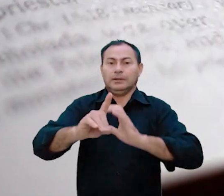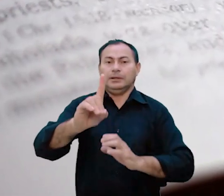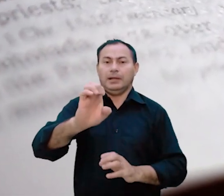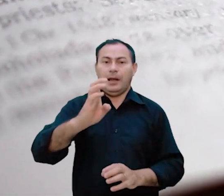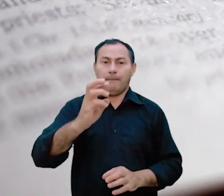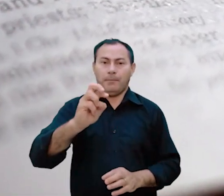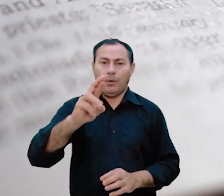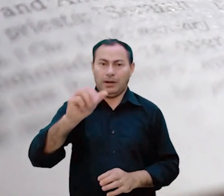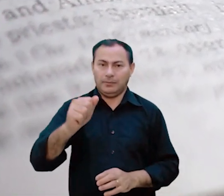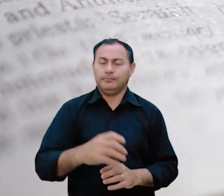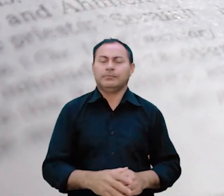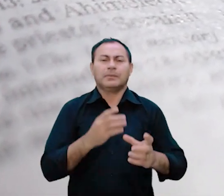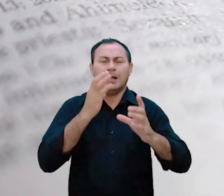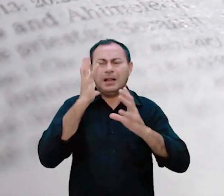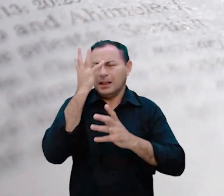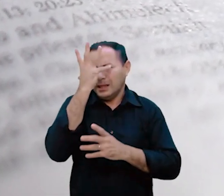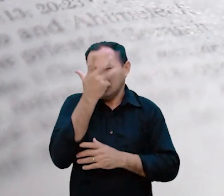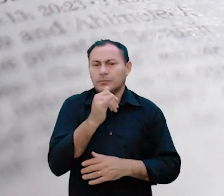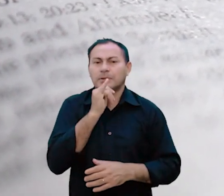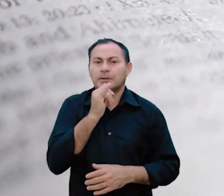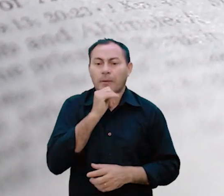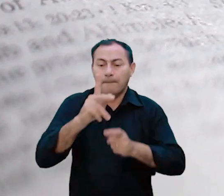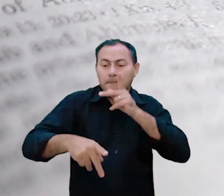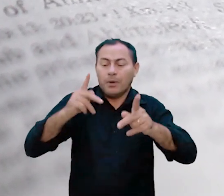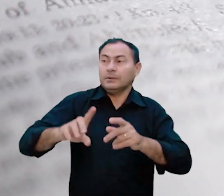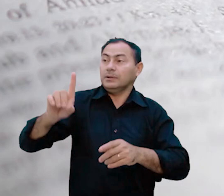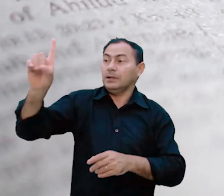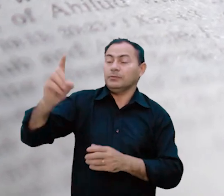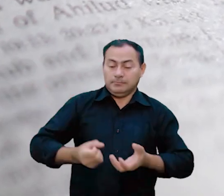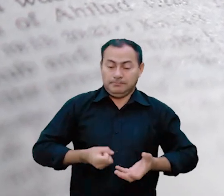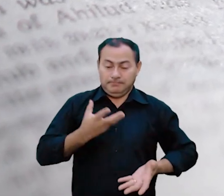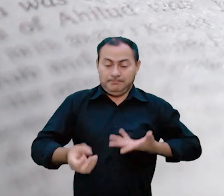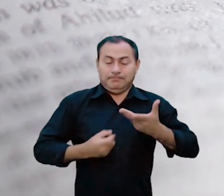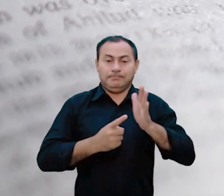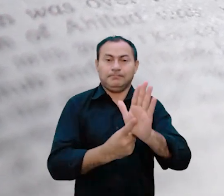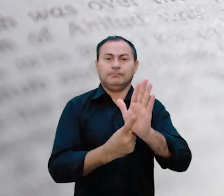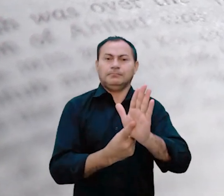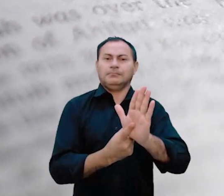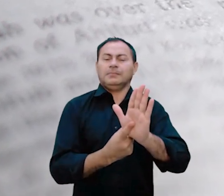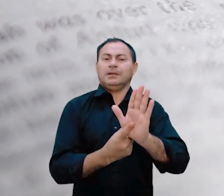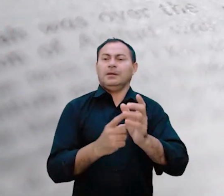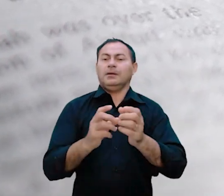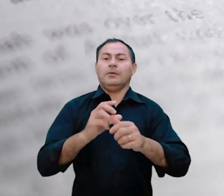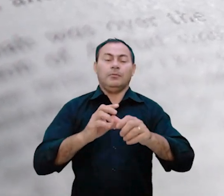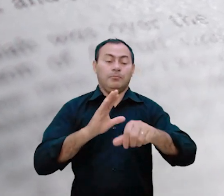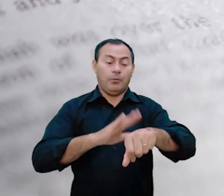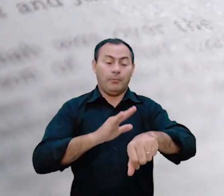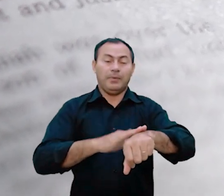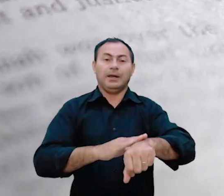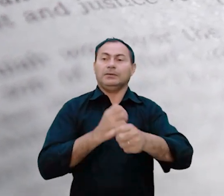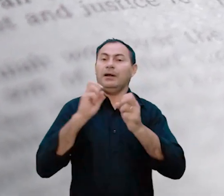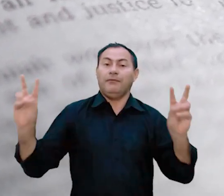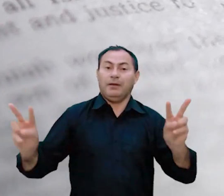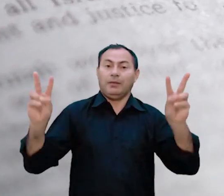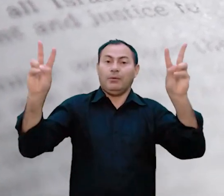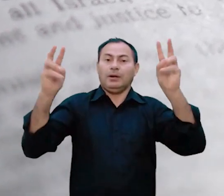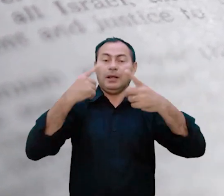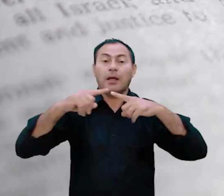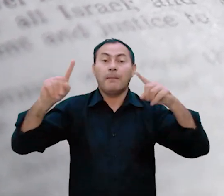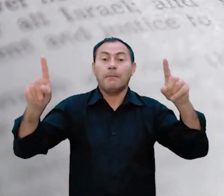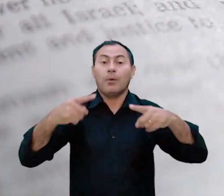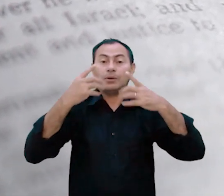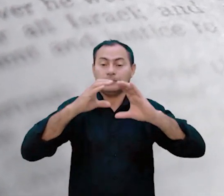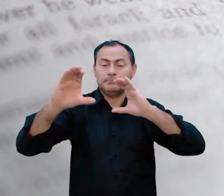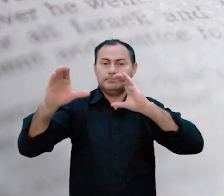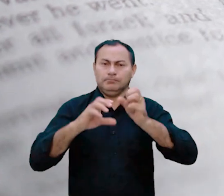de Débora. Esse cântico é um lindo exemplo do povo de Deus expressando o inexprimível em um momento de vitória através